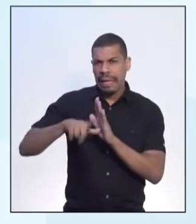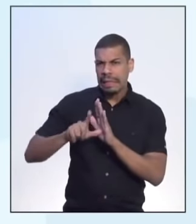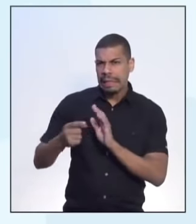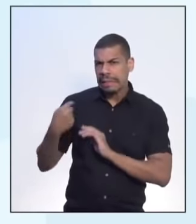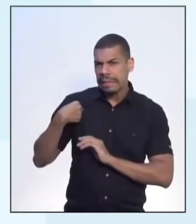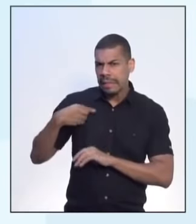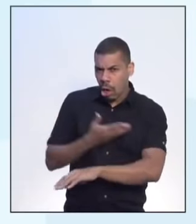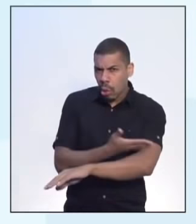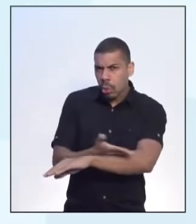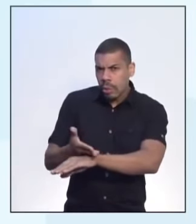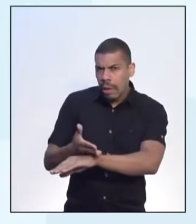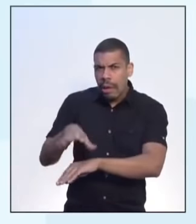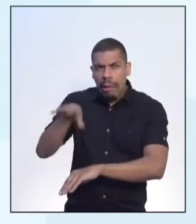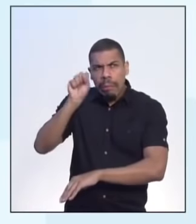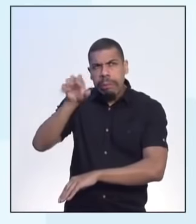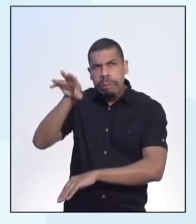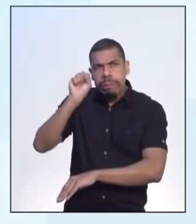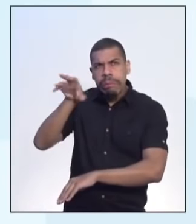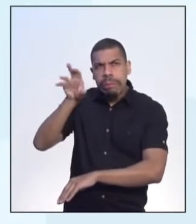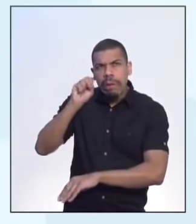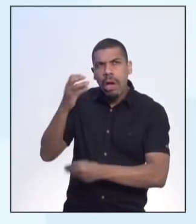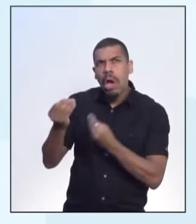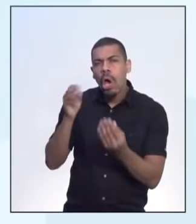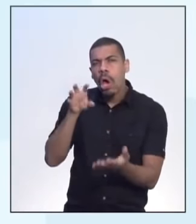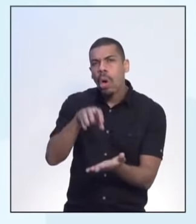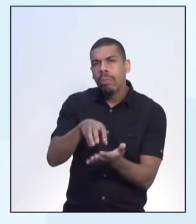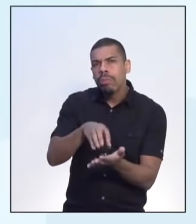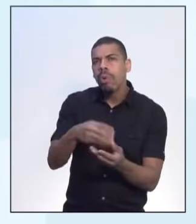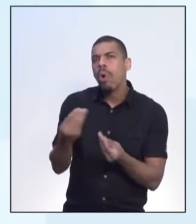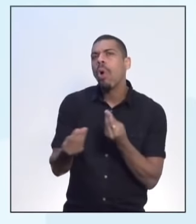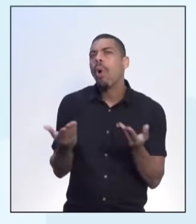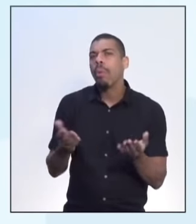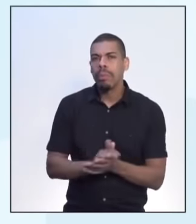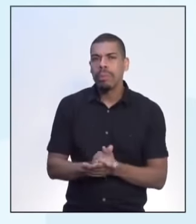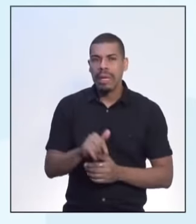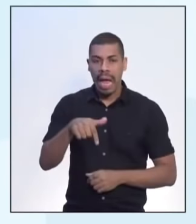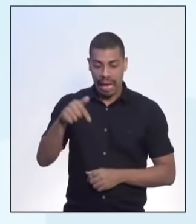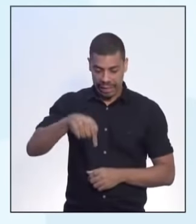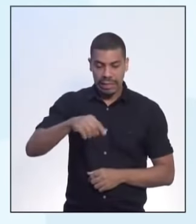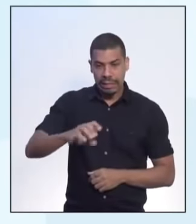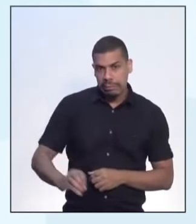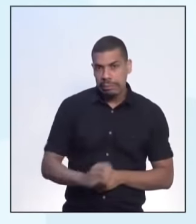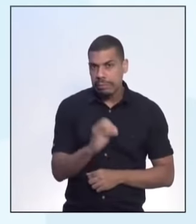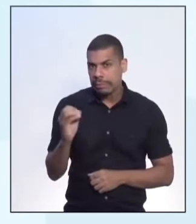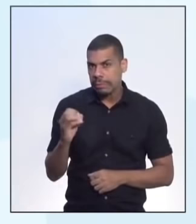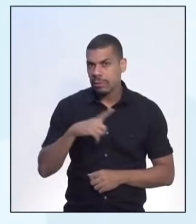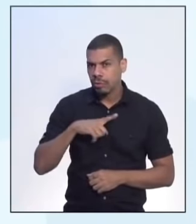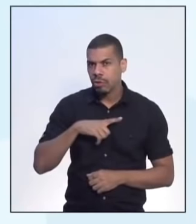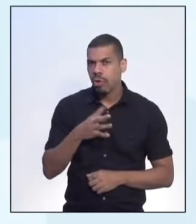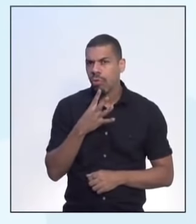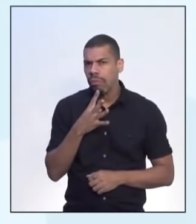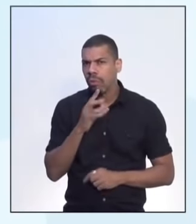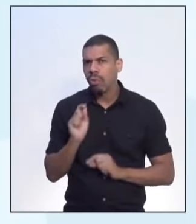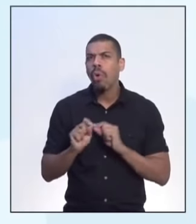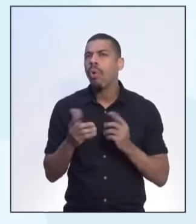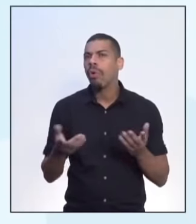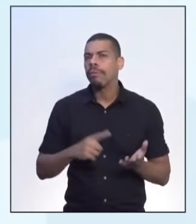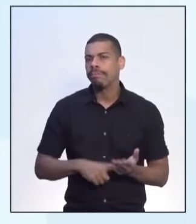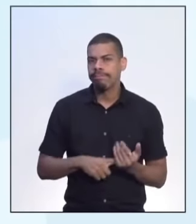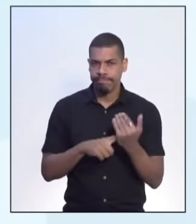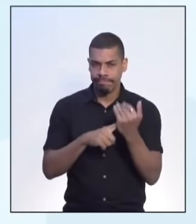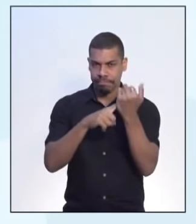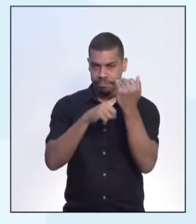ouvir podcast? Antes de entrarmos aqui no Centro de Mídias, vocês conheciam essa ferramenta? E 3.